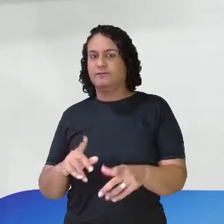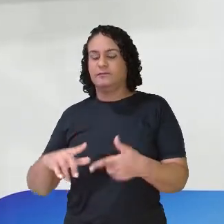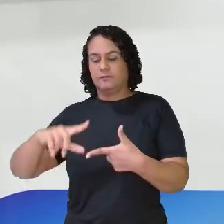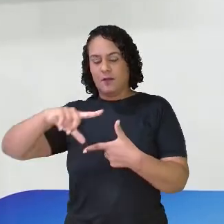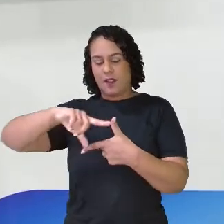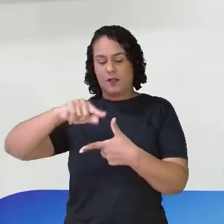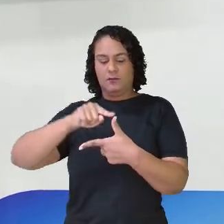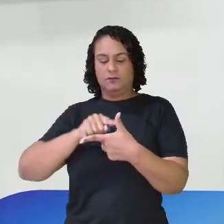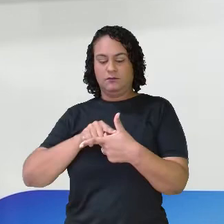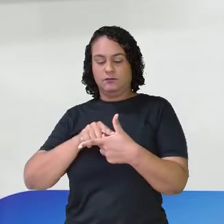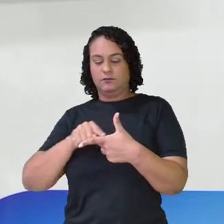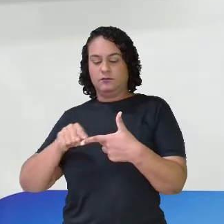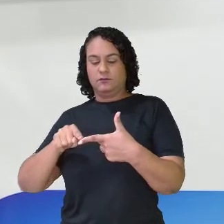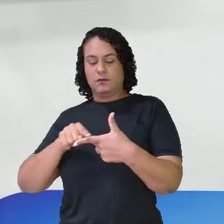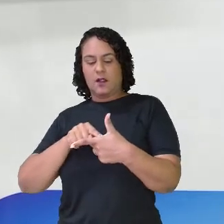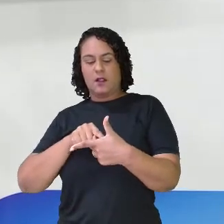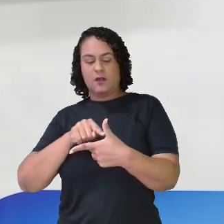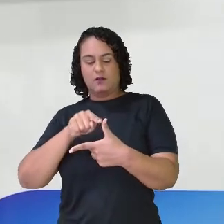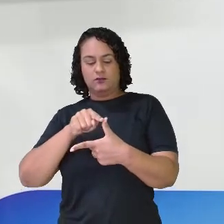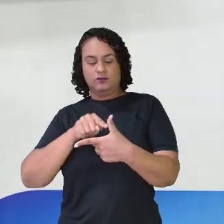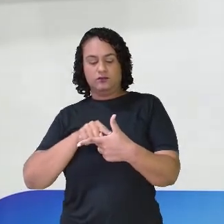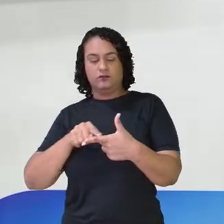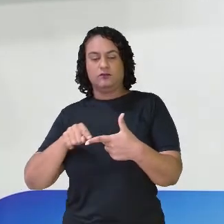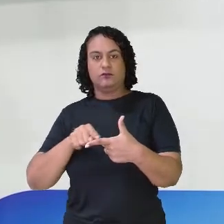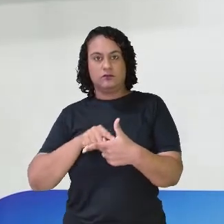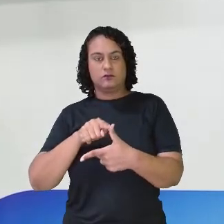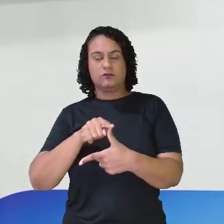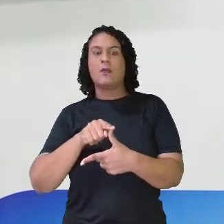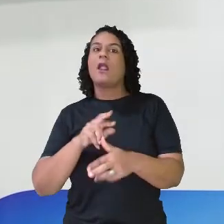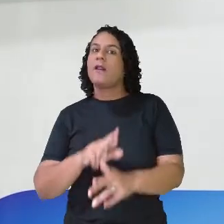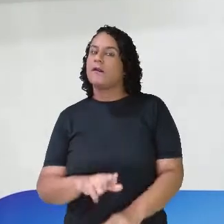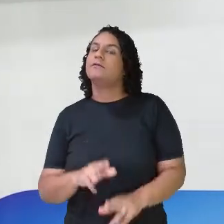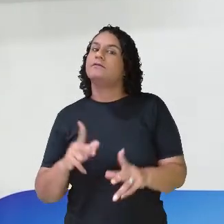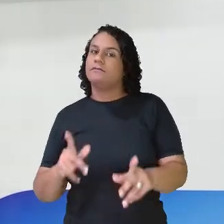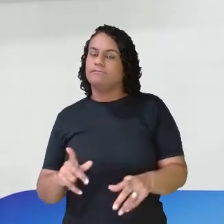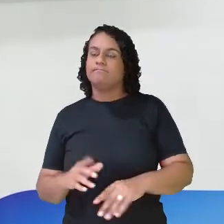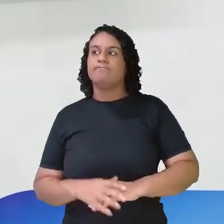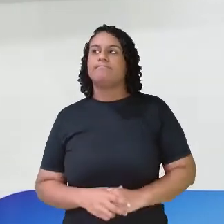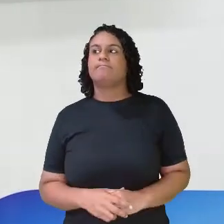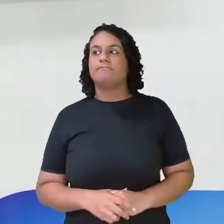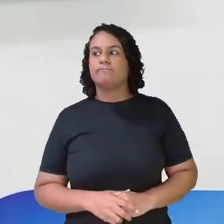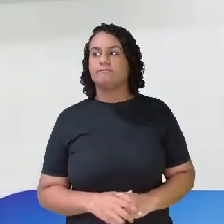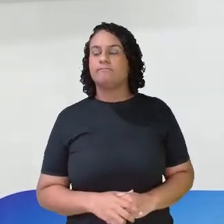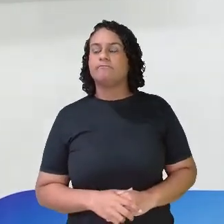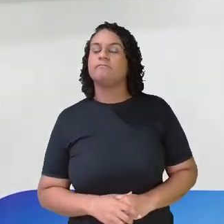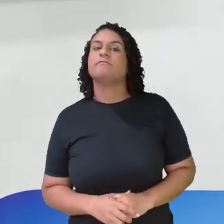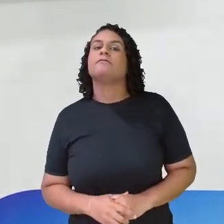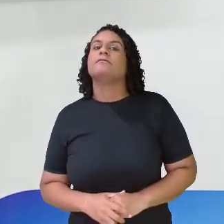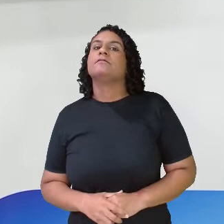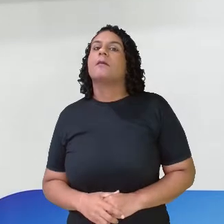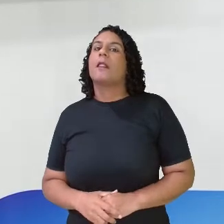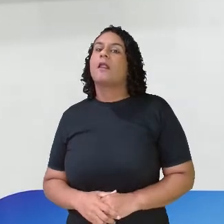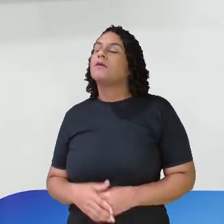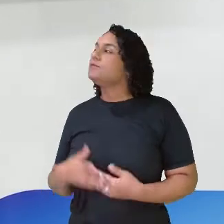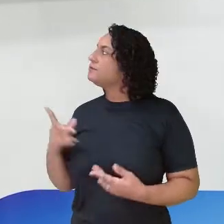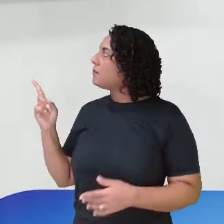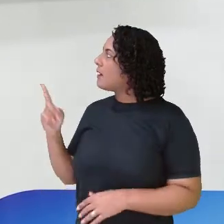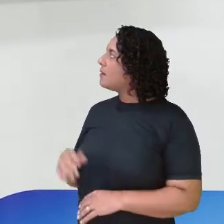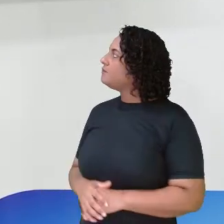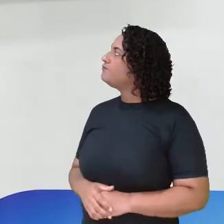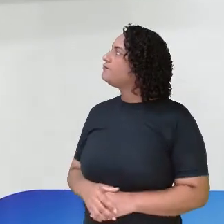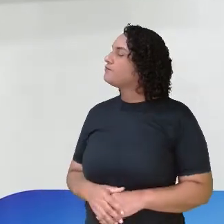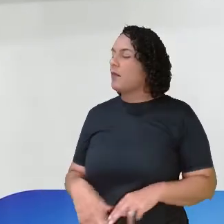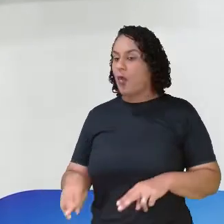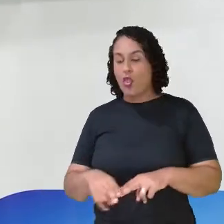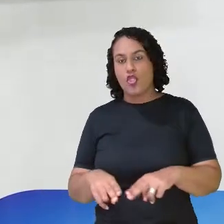Base e altura têm tamanhos diferentes no caso do retângulo, tá? Preste atenção. Aqui eu trouxe aquela